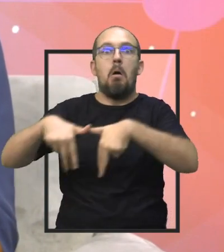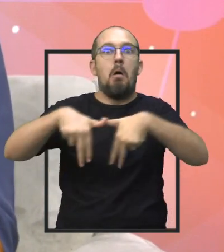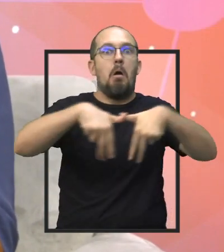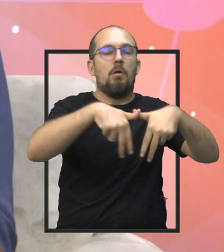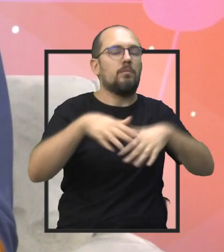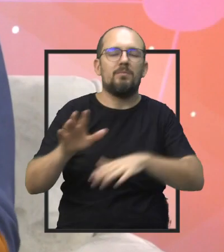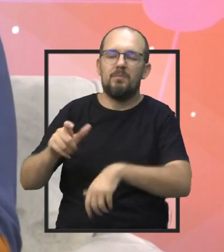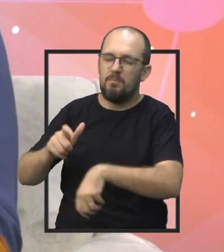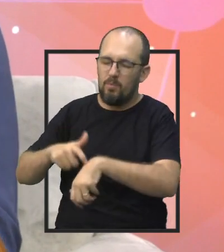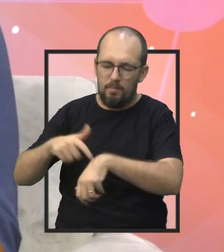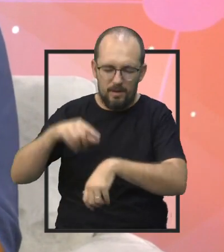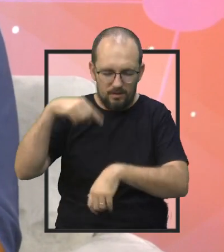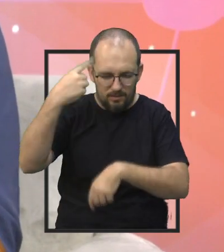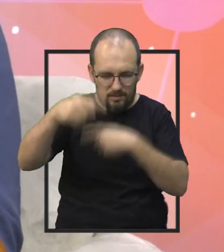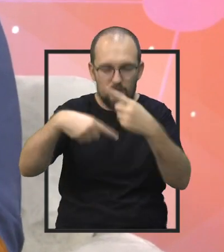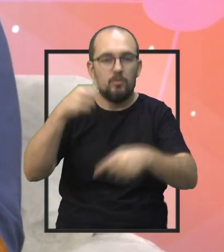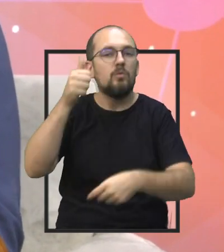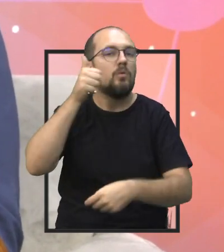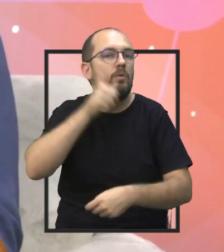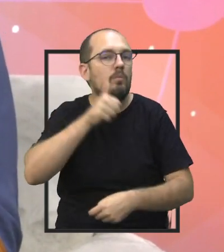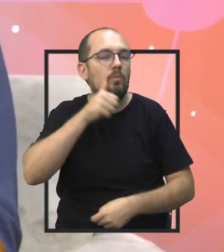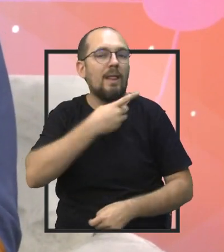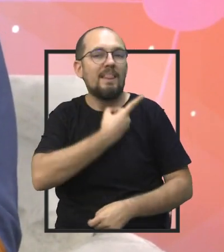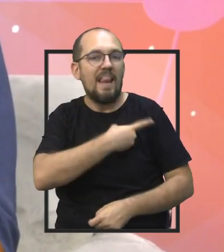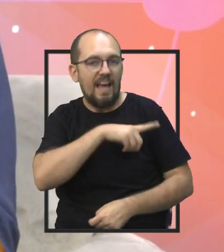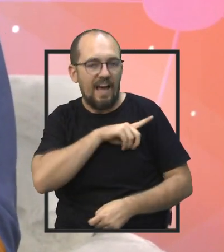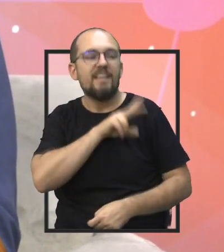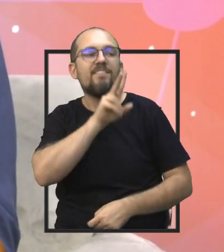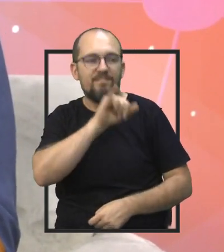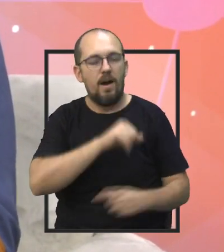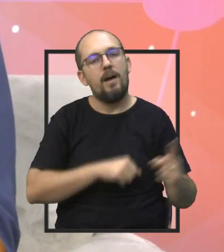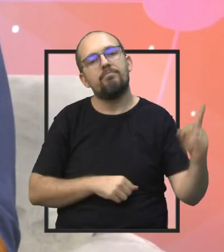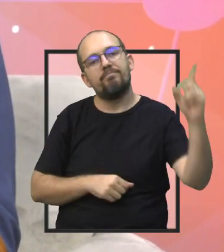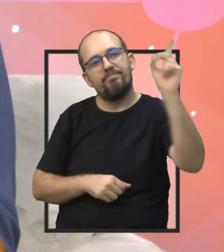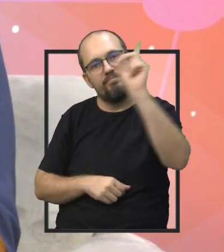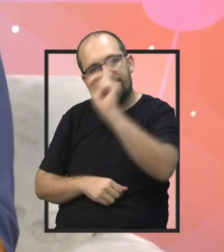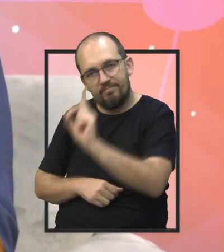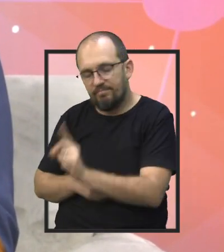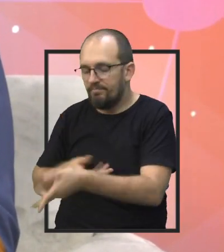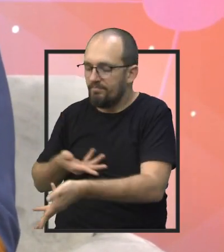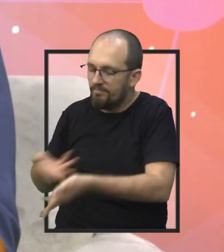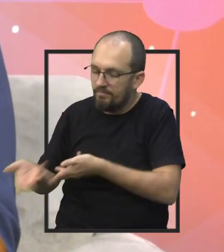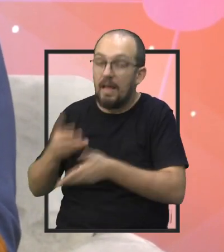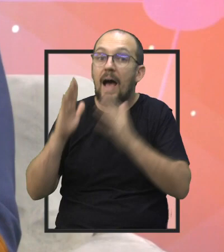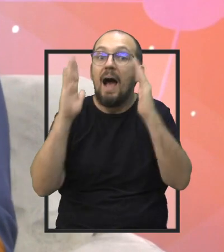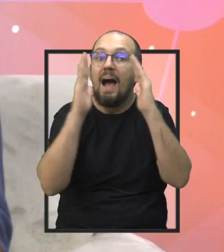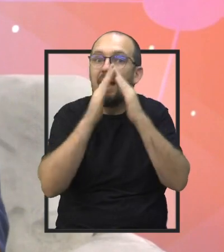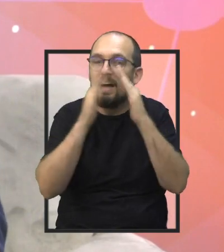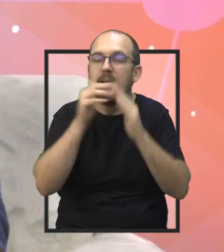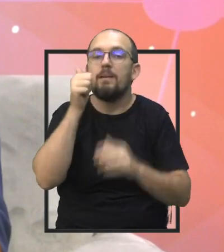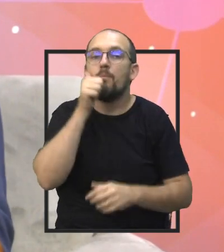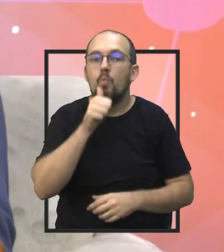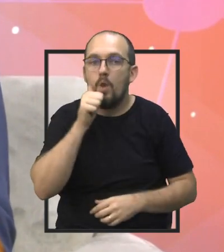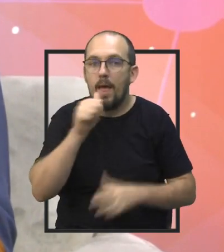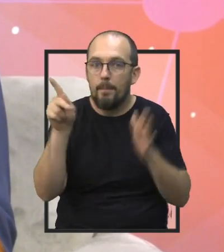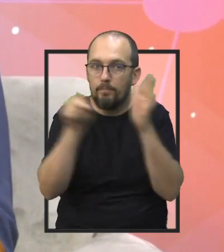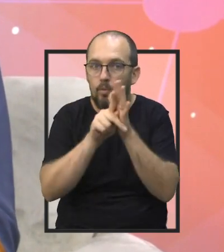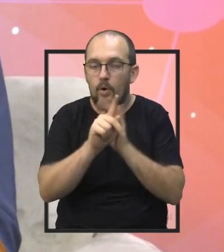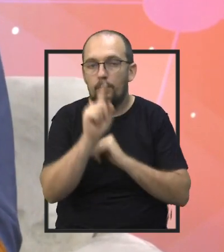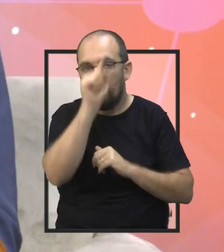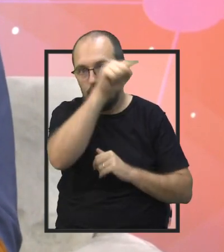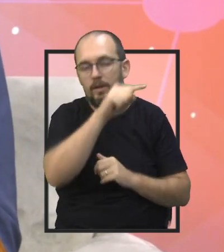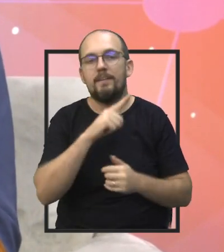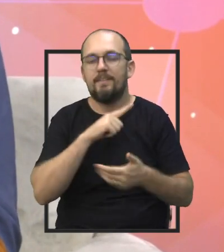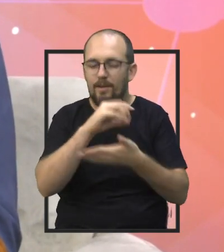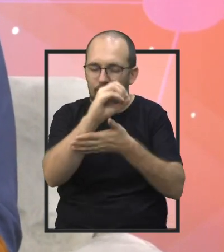né? O momento correto, a delegada vai inquirir essa criança. A Casa da Mulher hoje recebe por ofício, né? A gente é